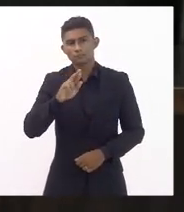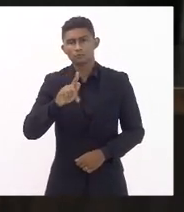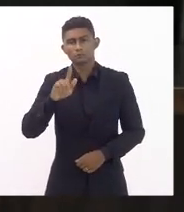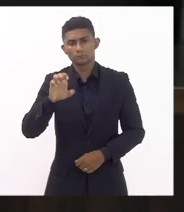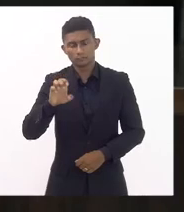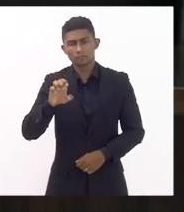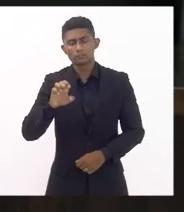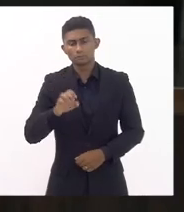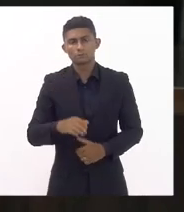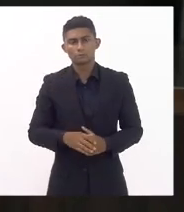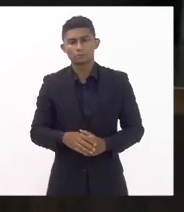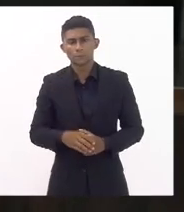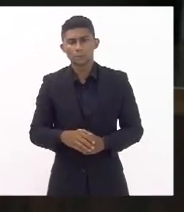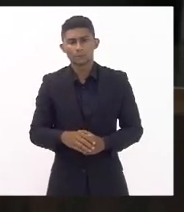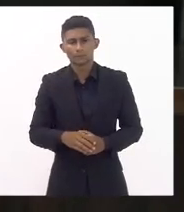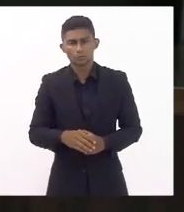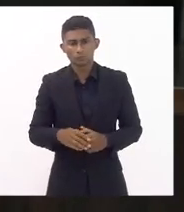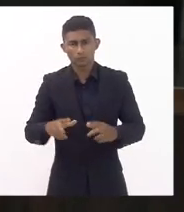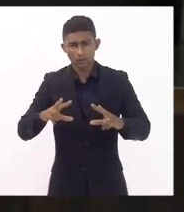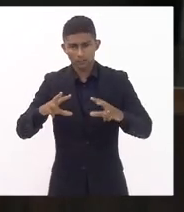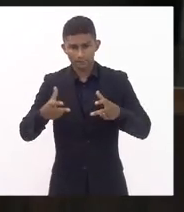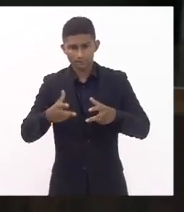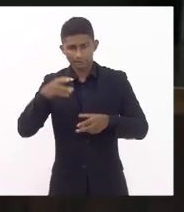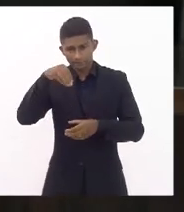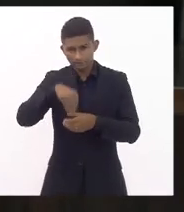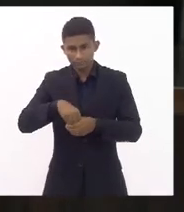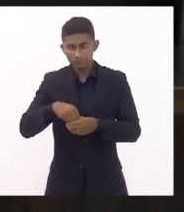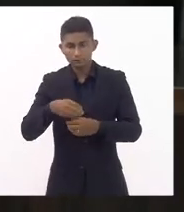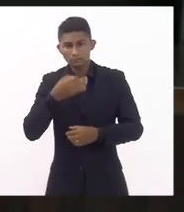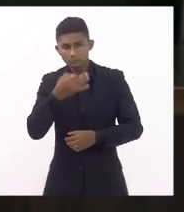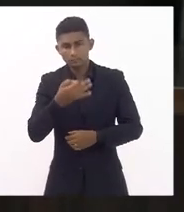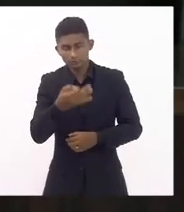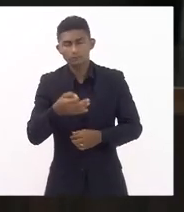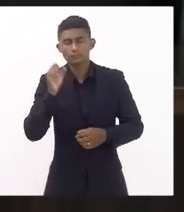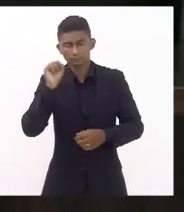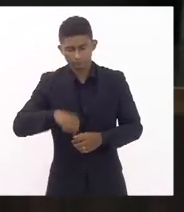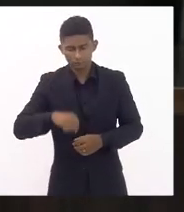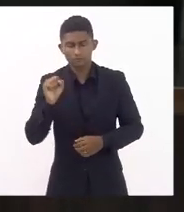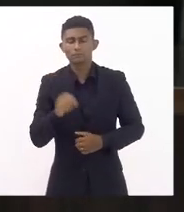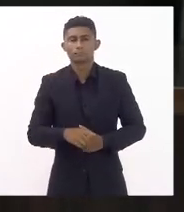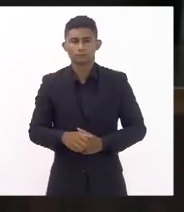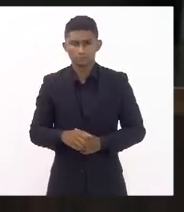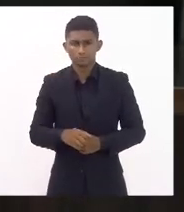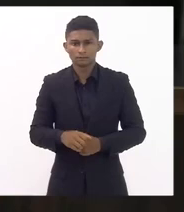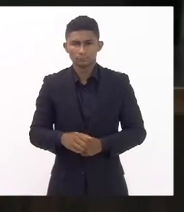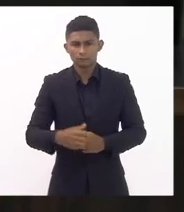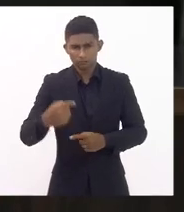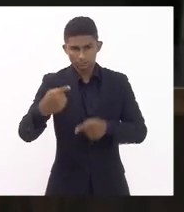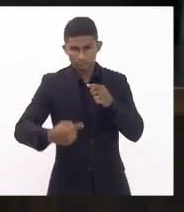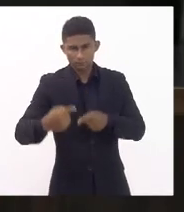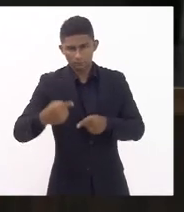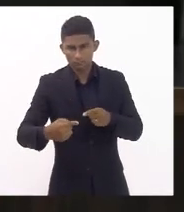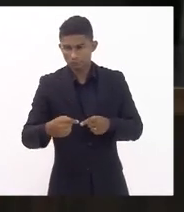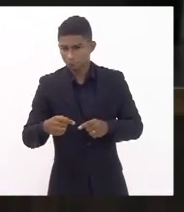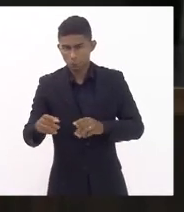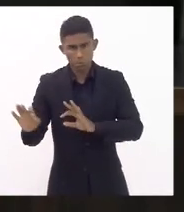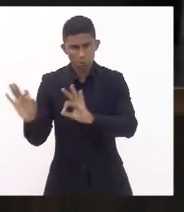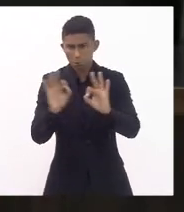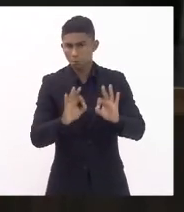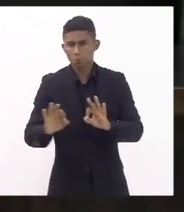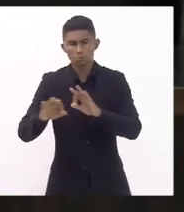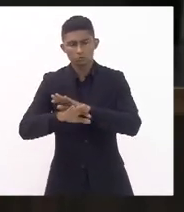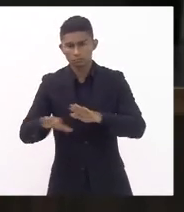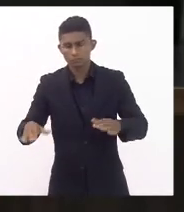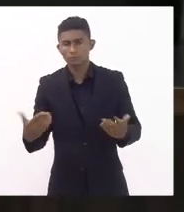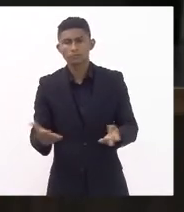Neres Soares. Parecer da Comissão de Normas Internas e Proporções Externas, favorável, relator, deputado Rodrigo Amorim. Em discussão, não havendo quem queira discutir, encerra a